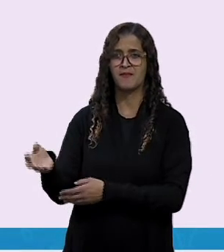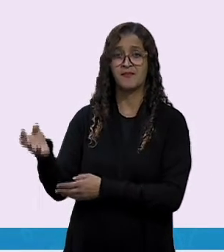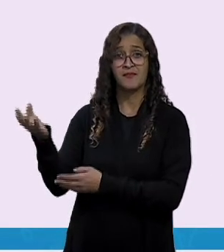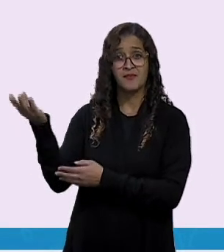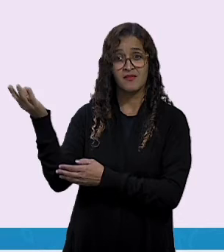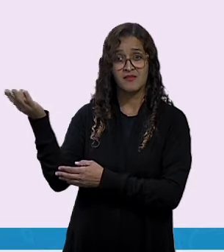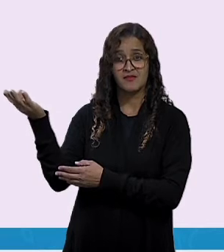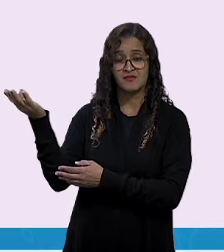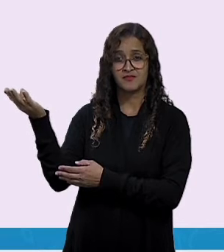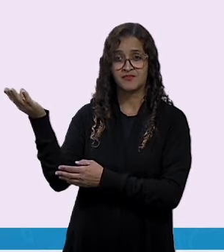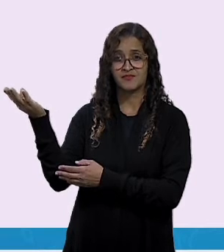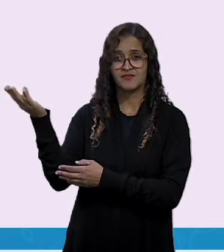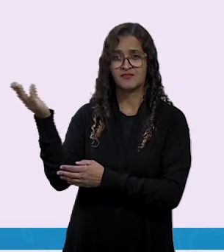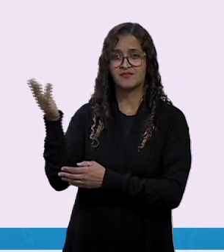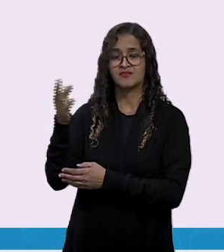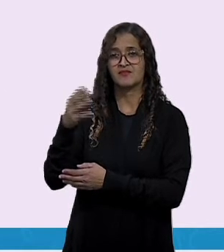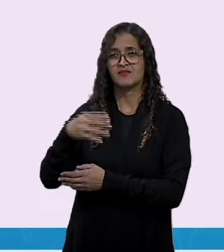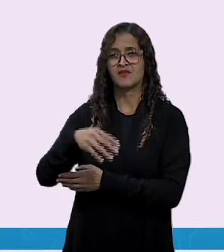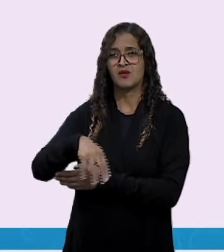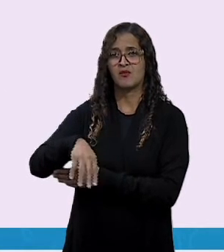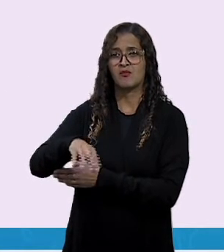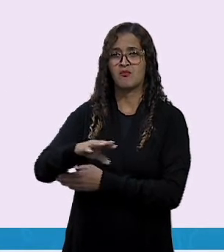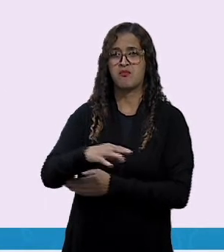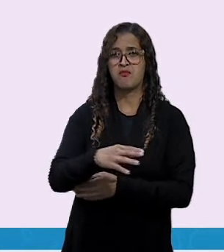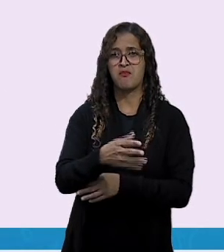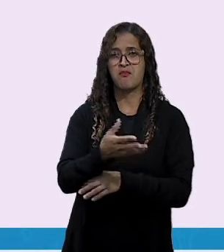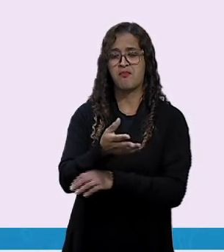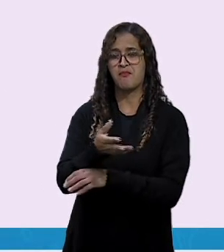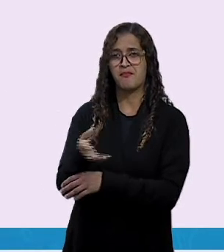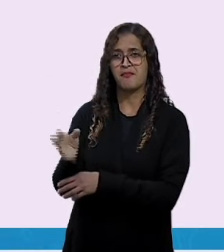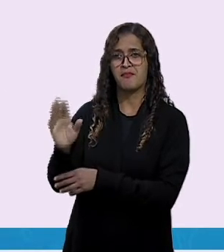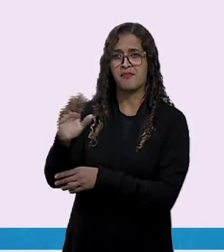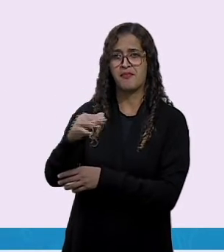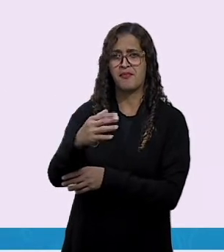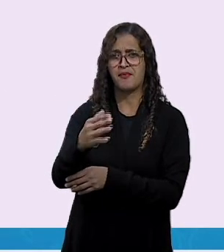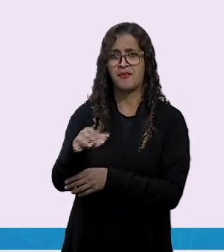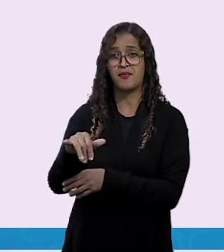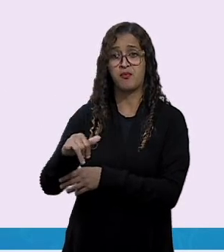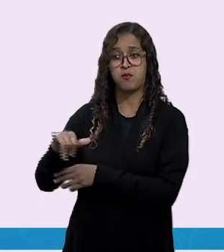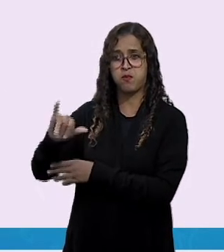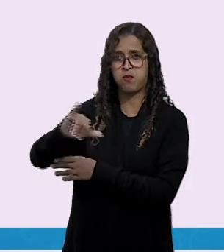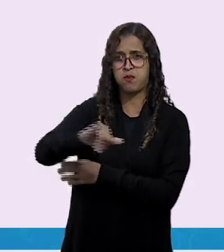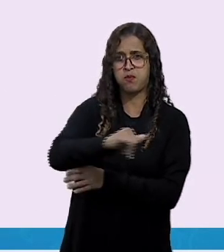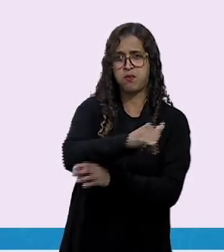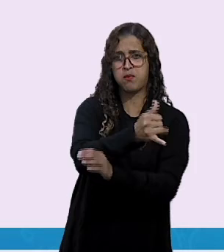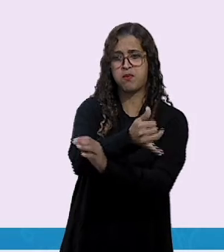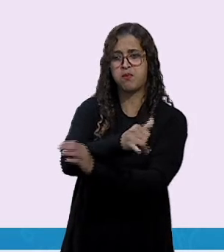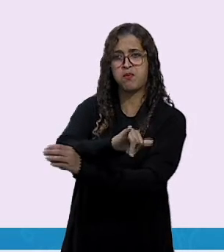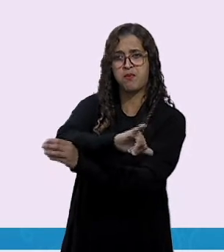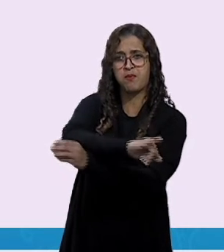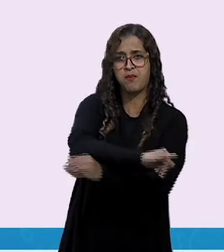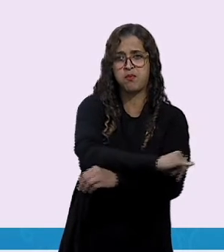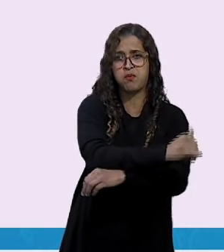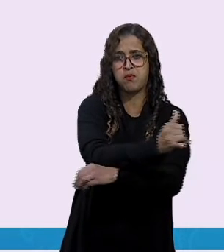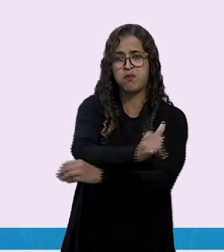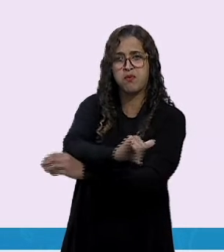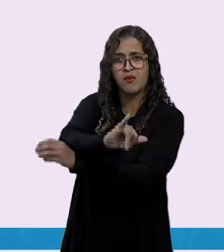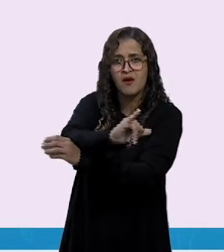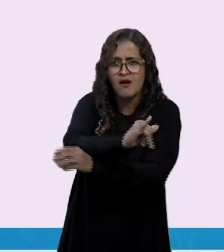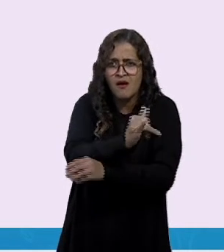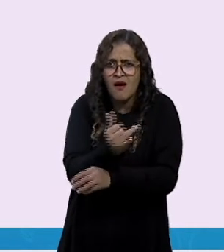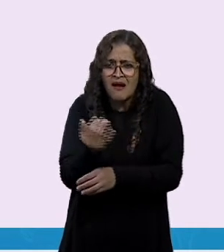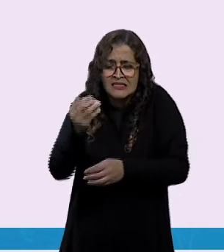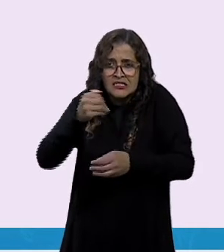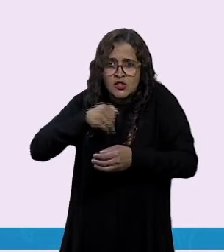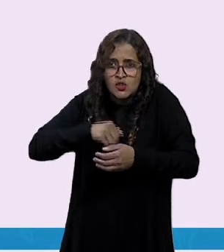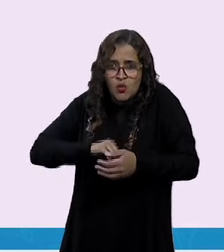baleia, ela fica de 351 a 557 dias com o bebê crescendo